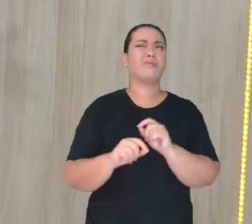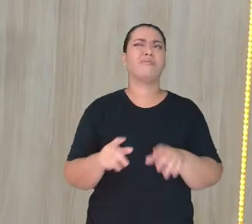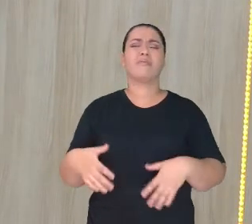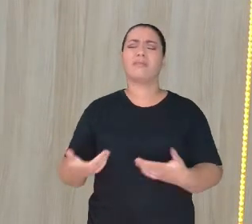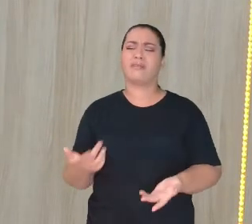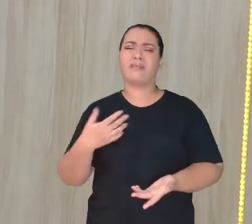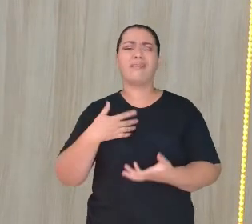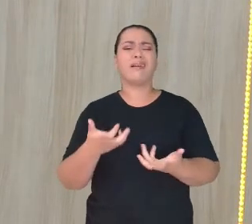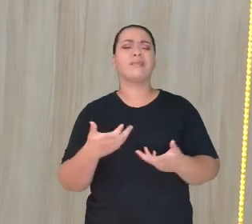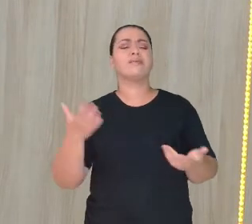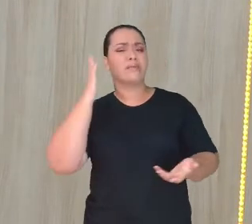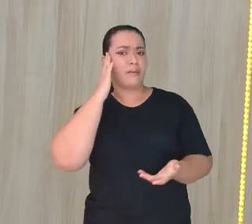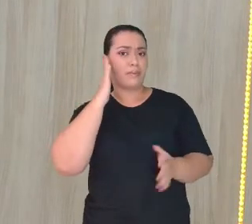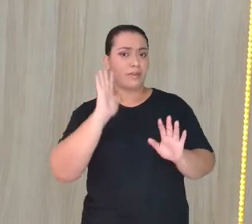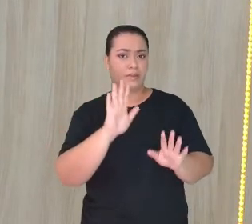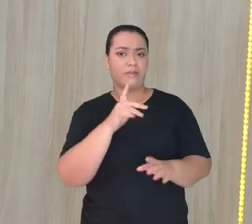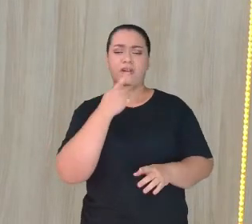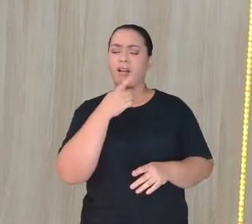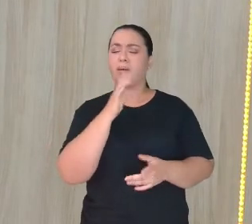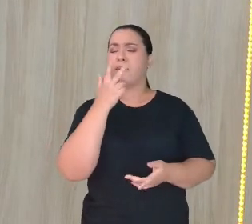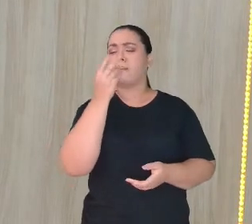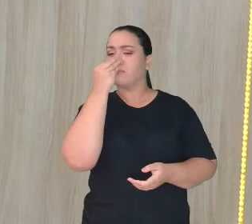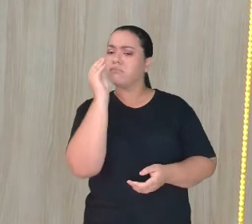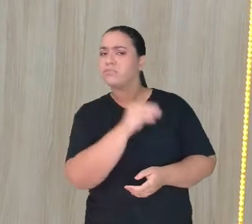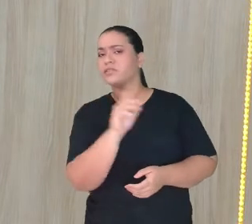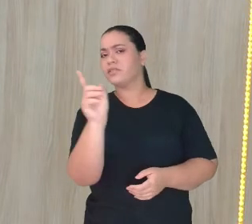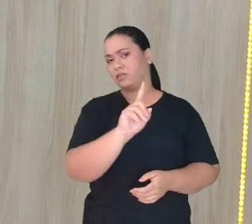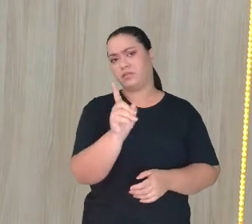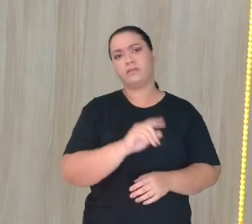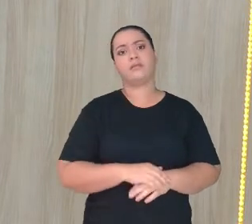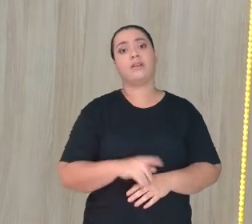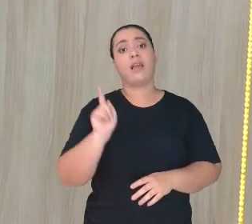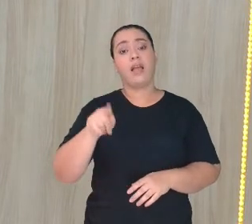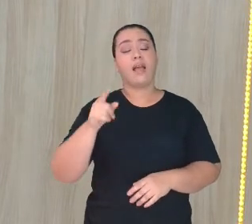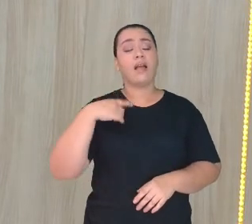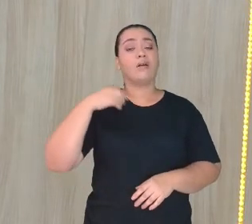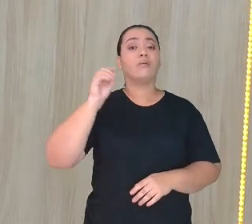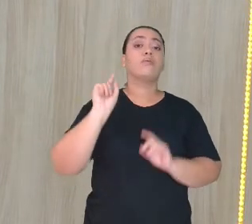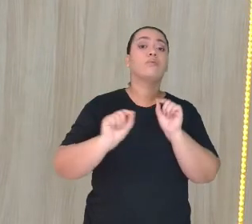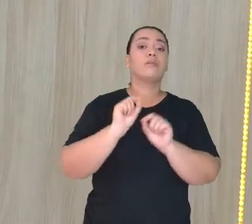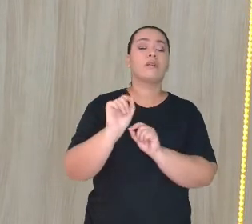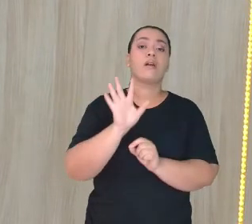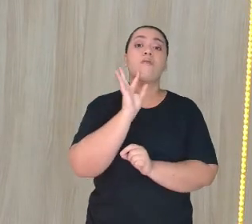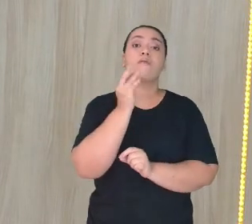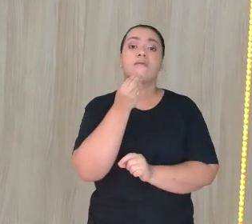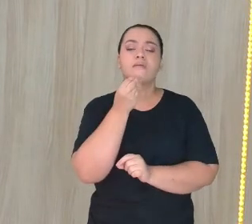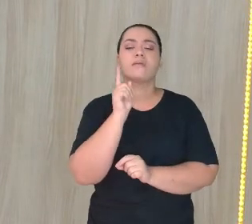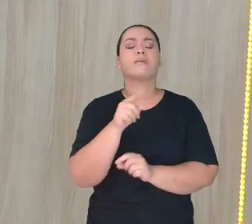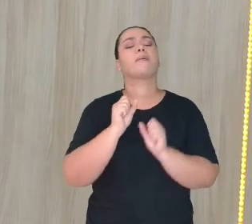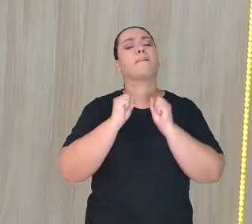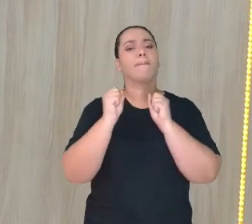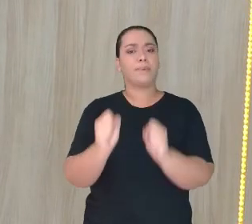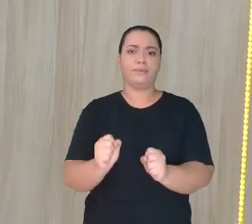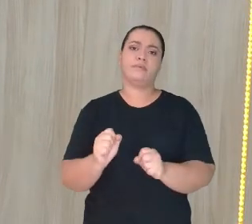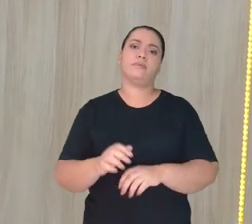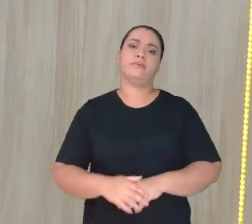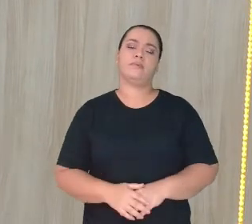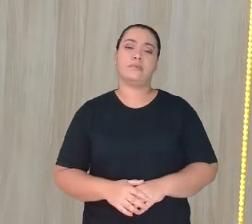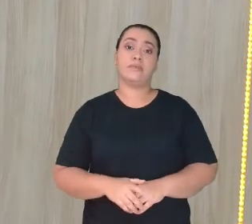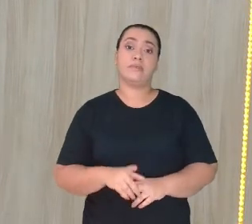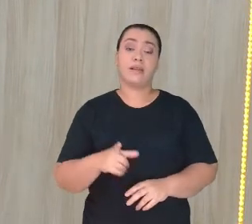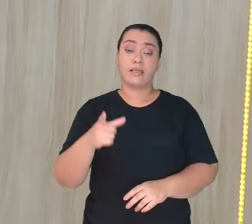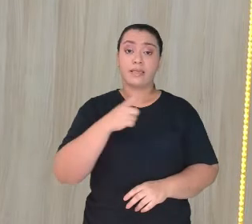disso? Gente, não desprezem nenhuma fonte de conhecimento, porque conhecimento é poder. E quando a